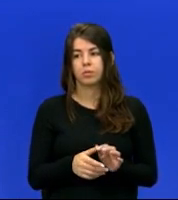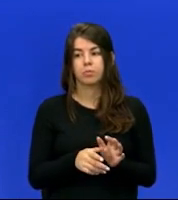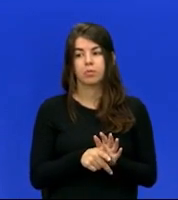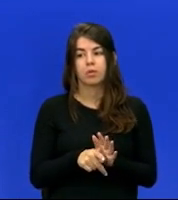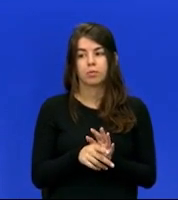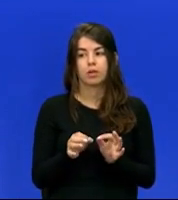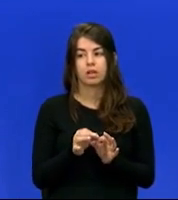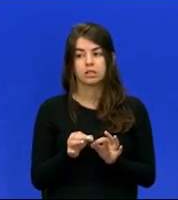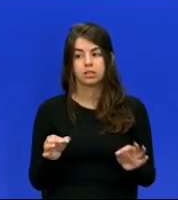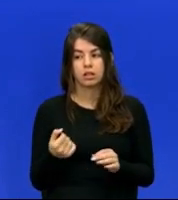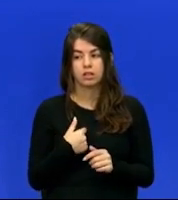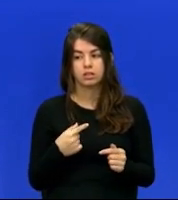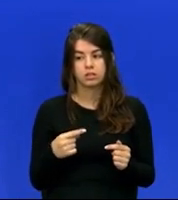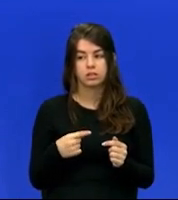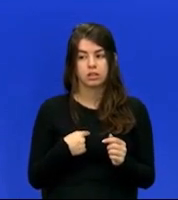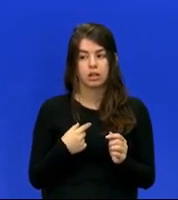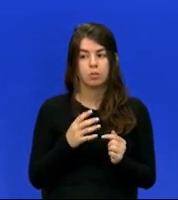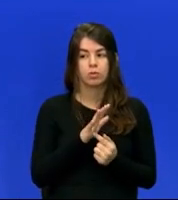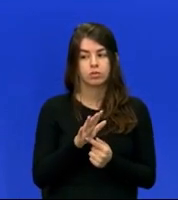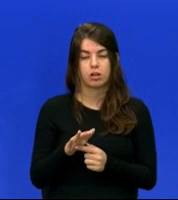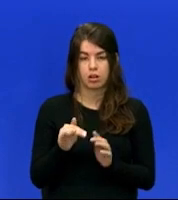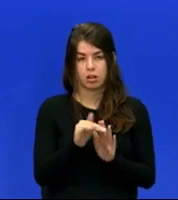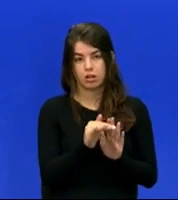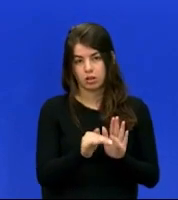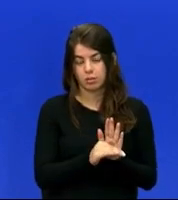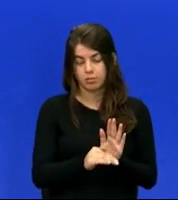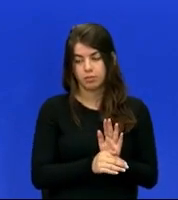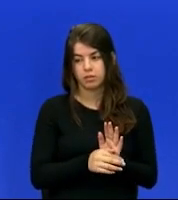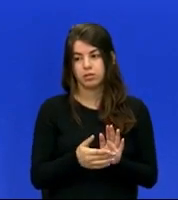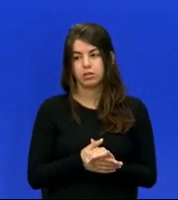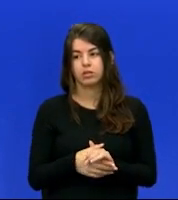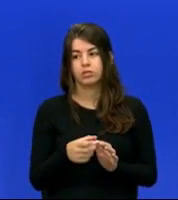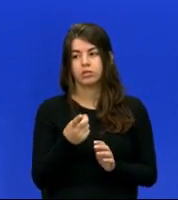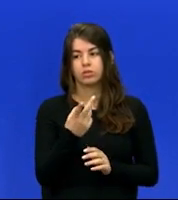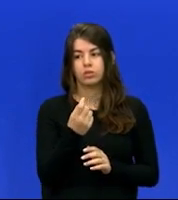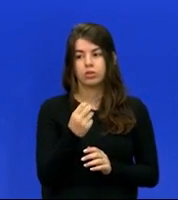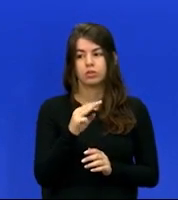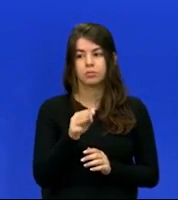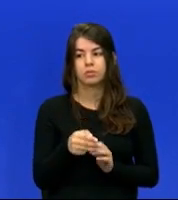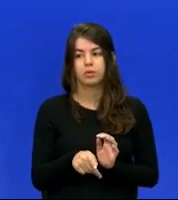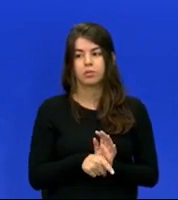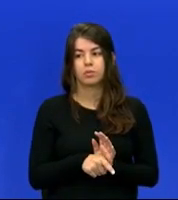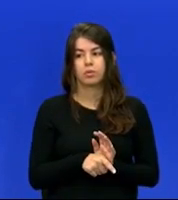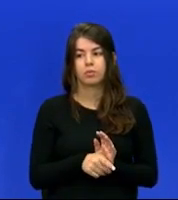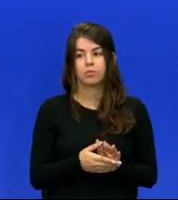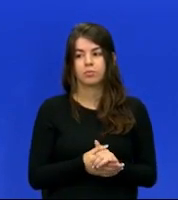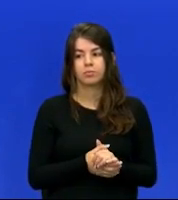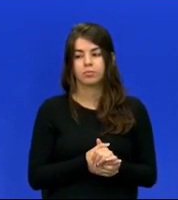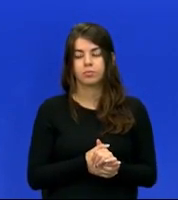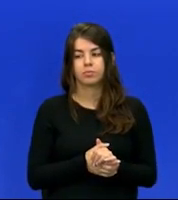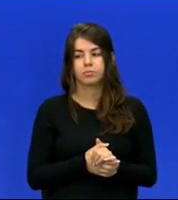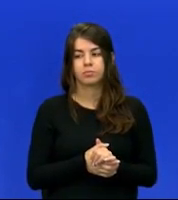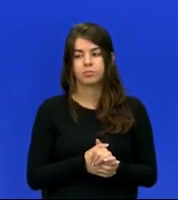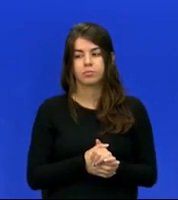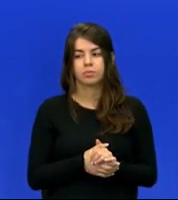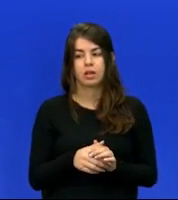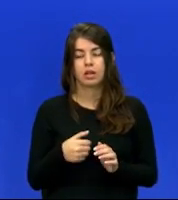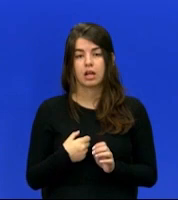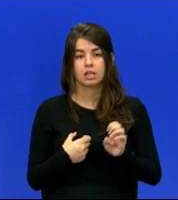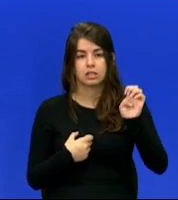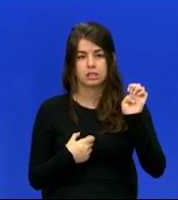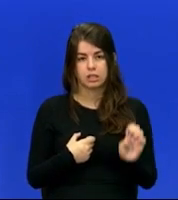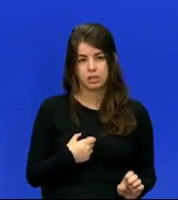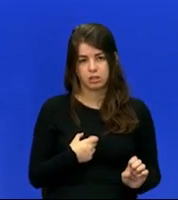áreas relacionadas na tabela, né, dos 12 mil refere-se à alcinha à minha